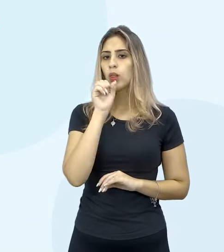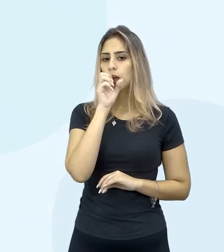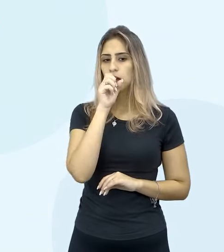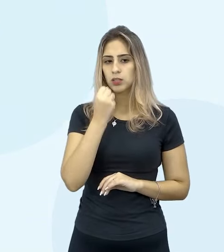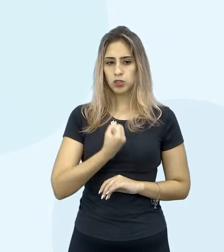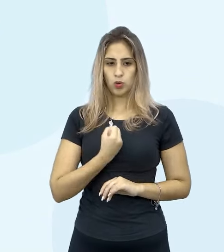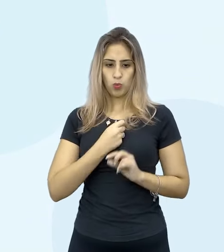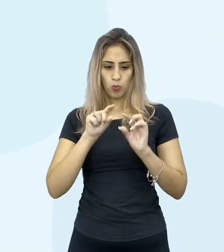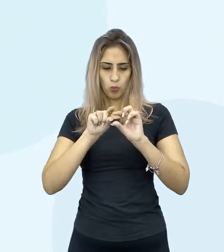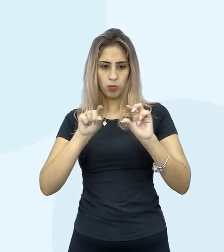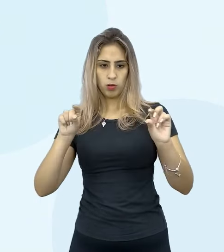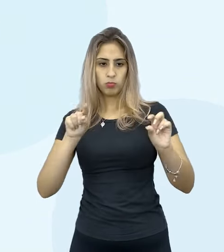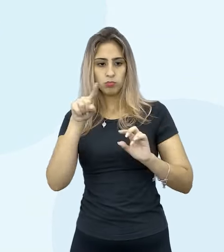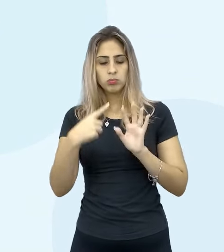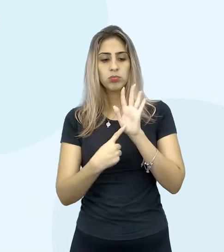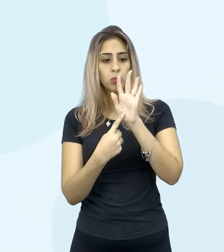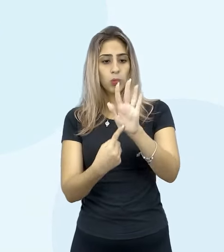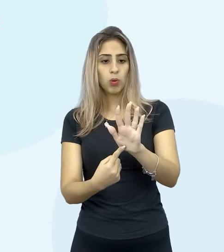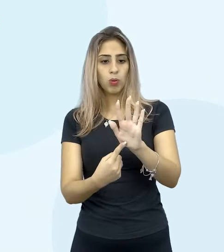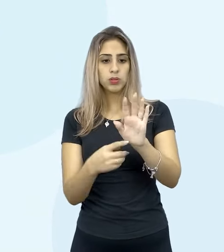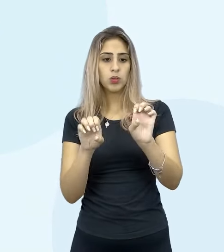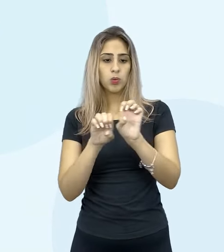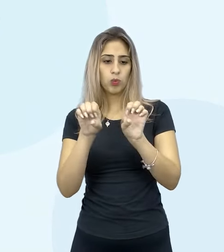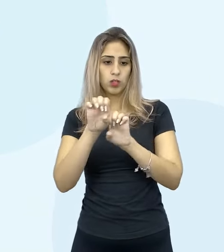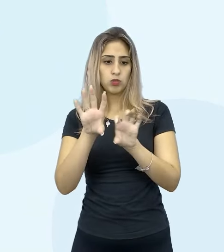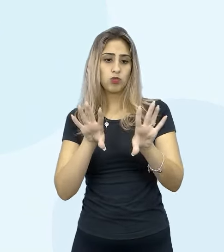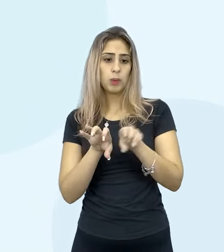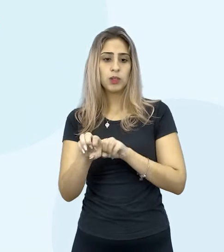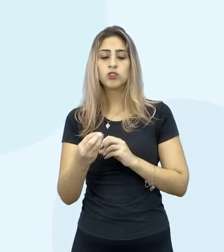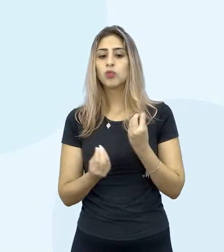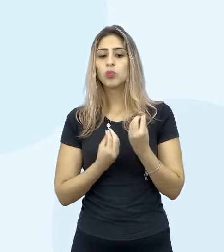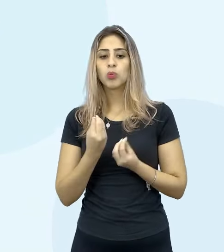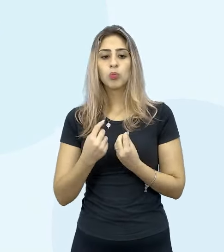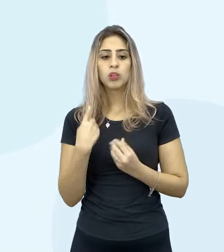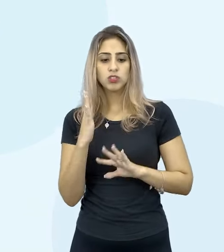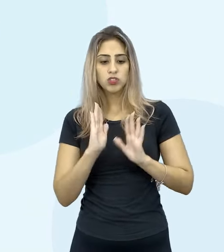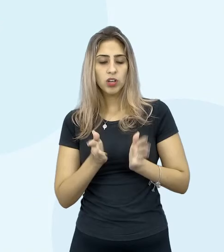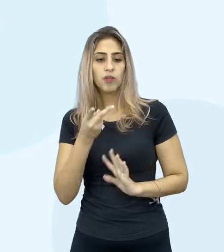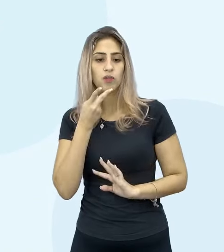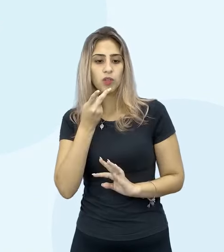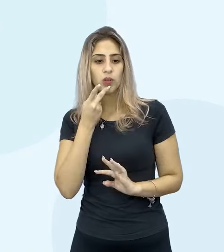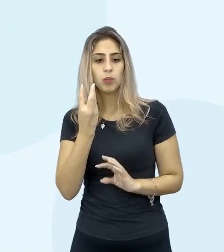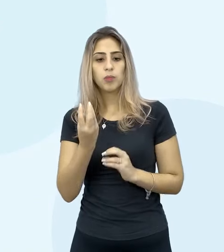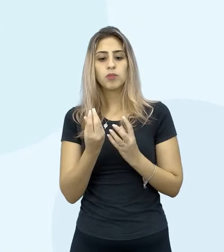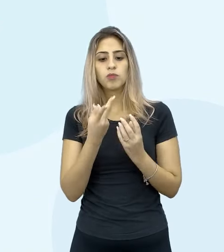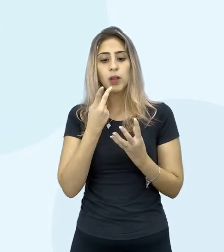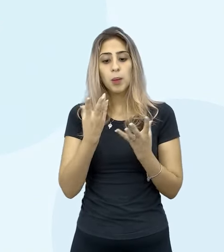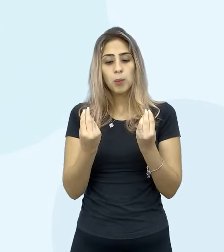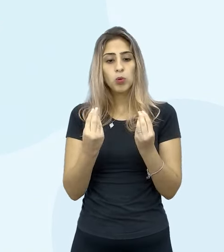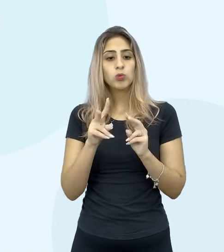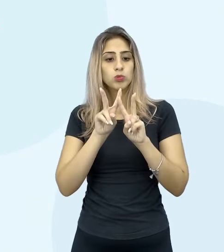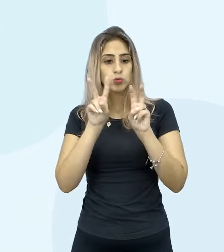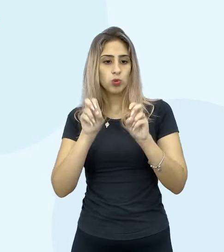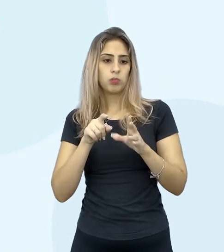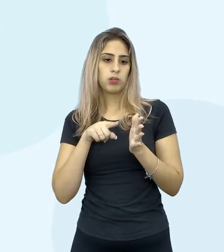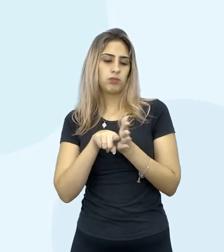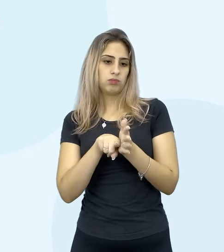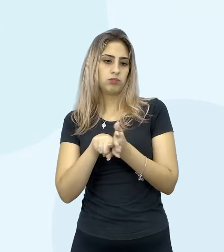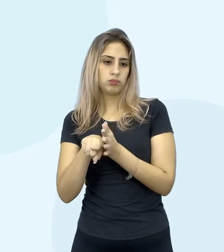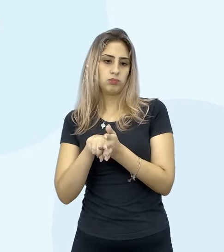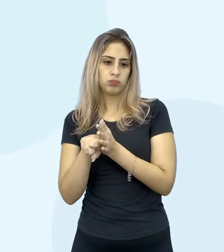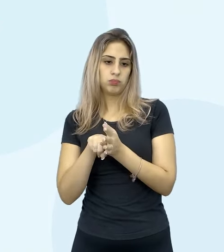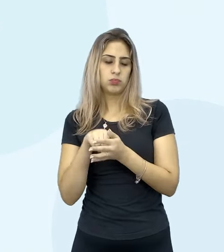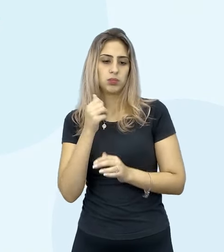ele identifica um eixo formativo, né? No caso, como a gente comentou, nós vamos falar bastante sobre investigação científica aí. E a